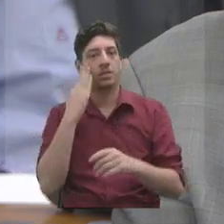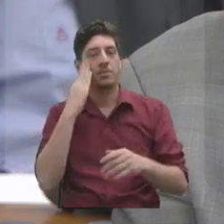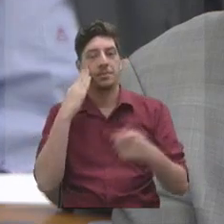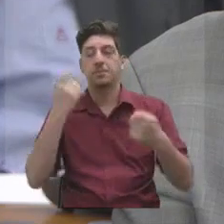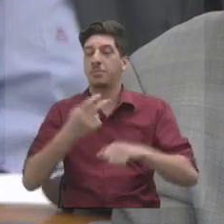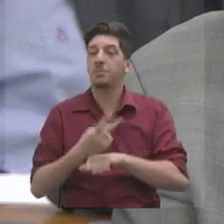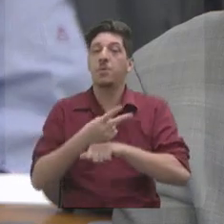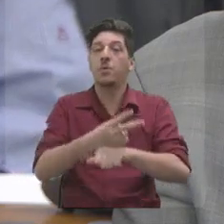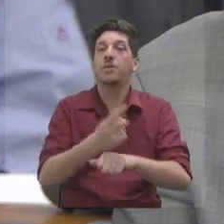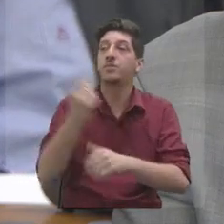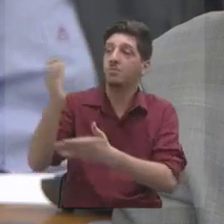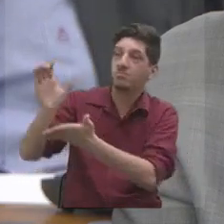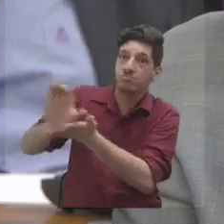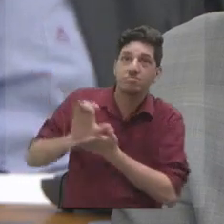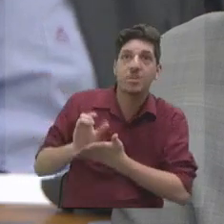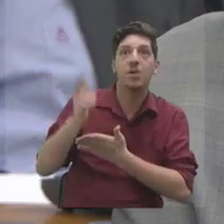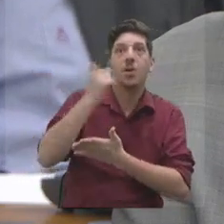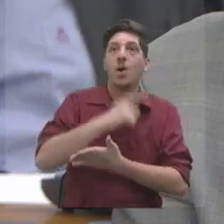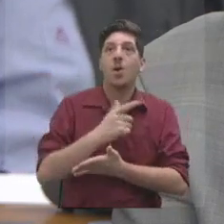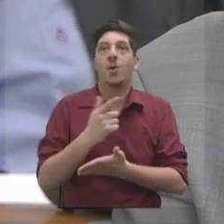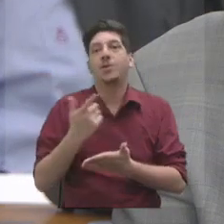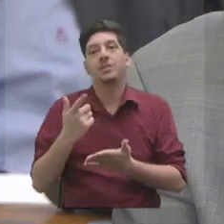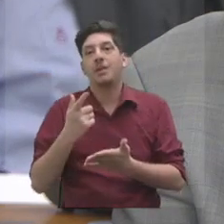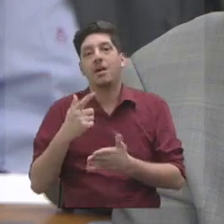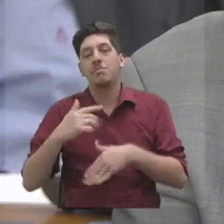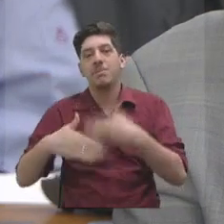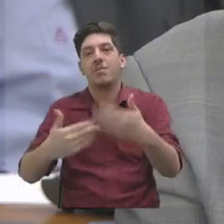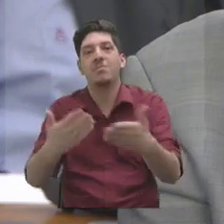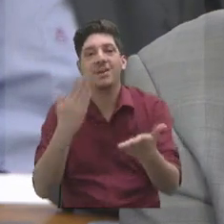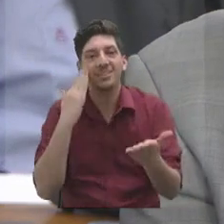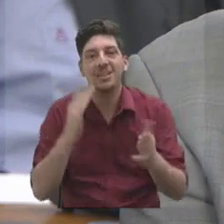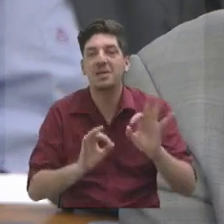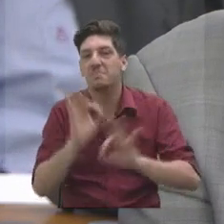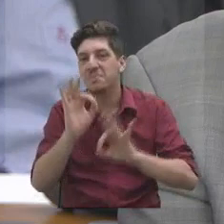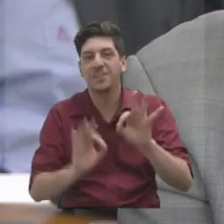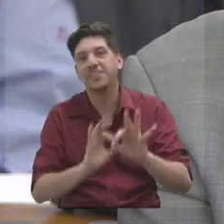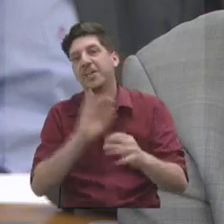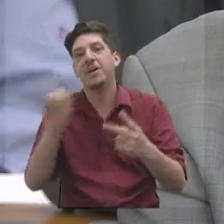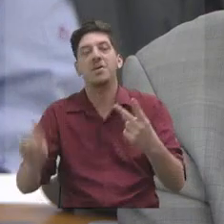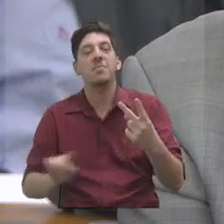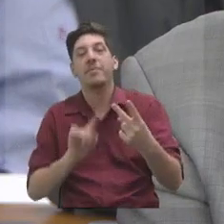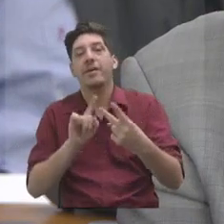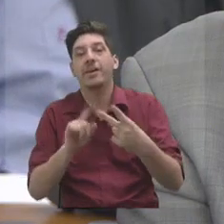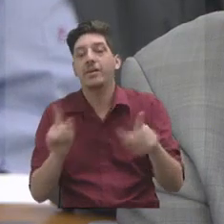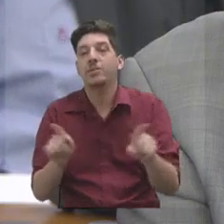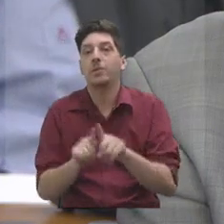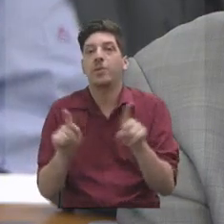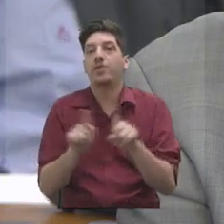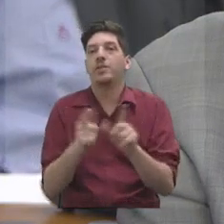recursos para que a gente possa por adiante o planejamento e trazemos